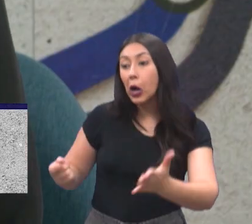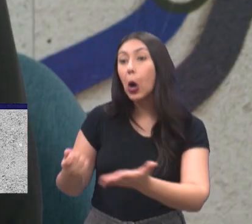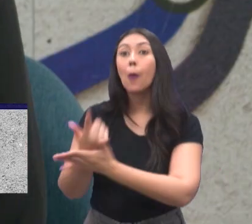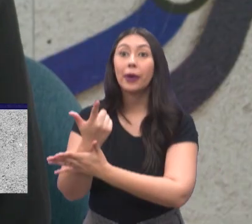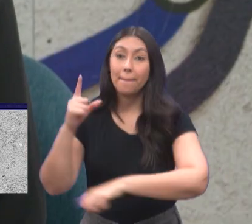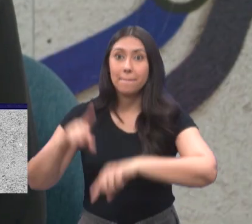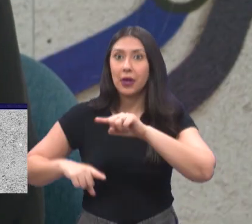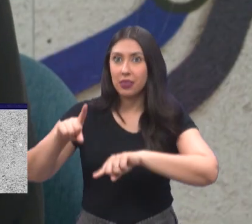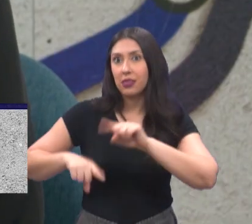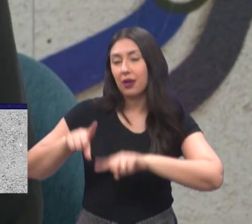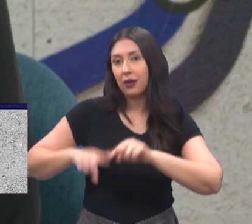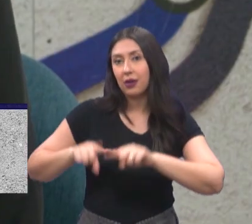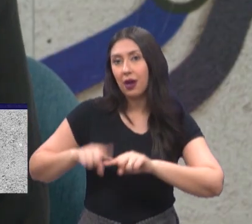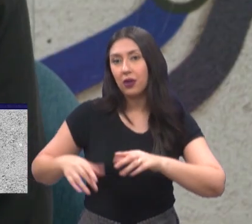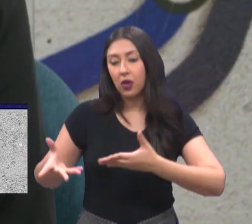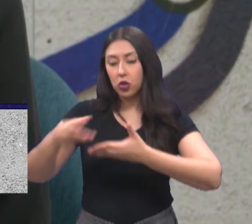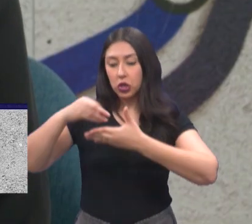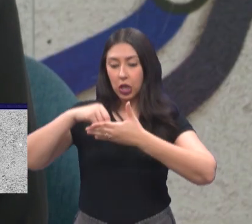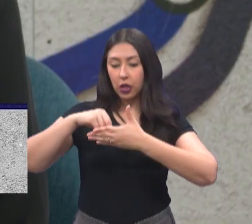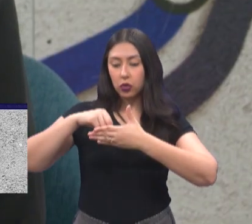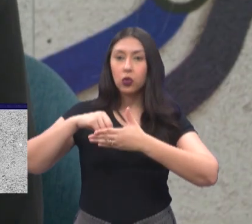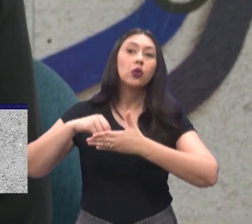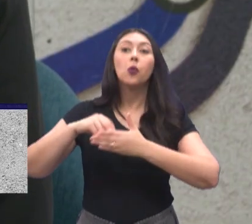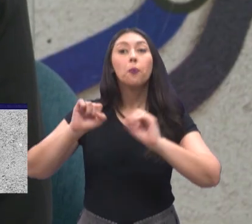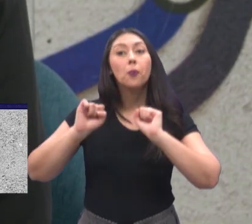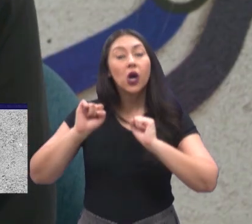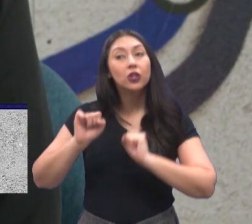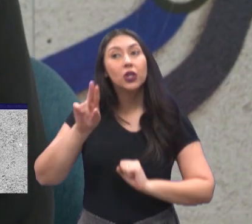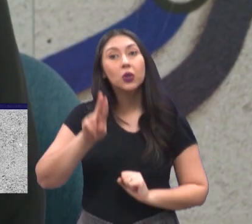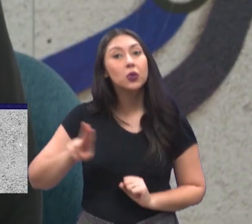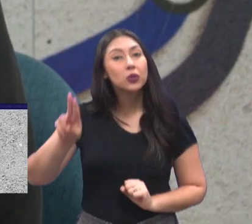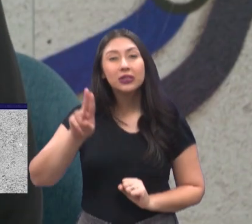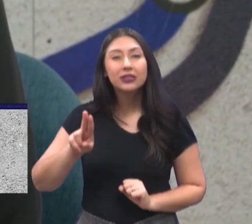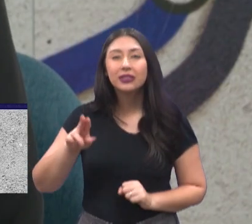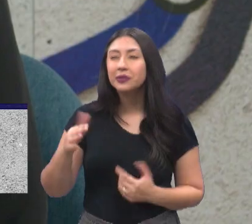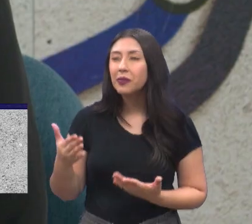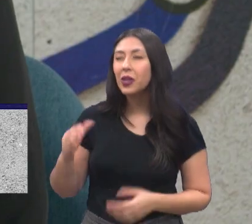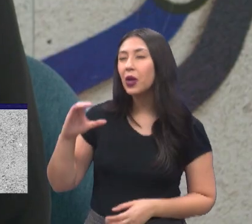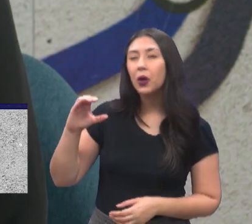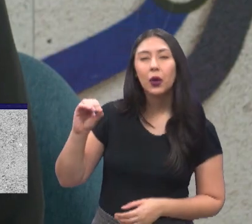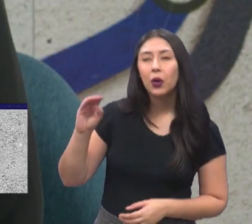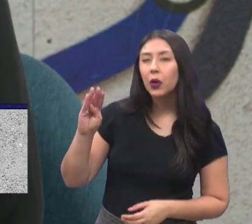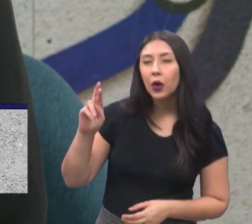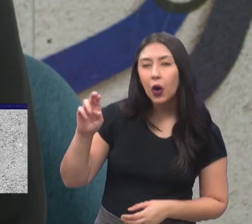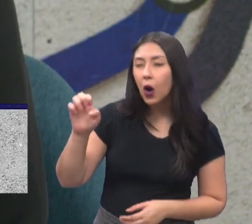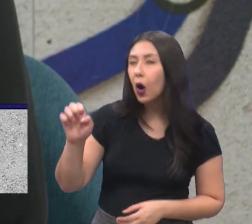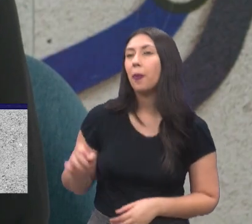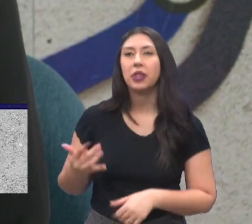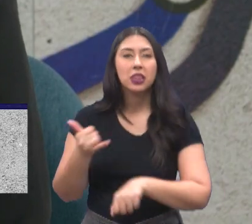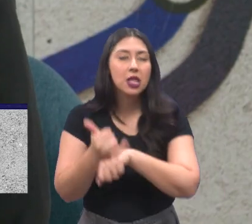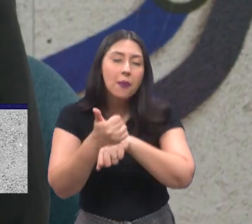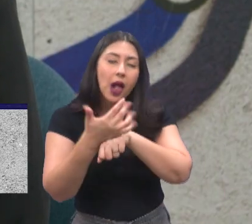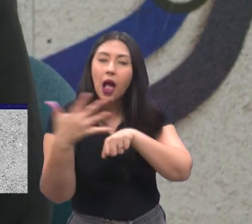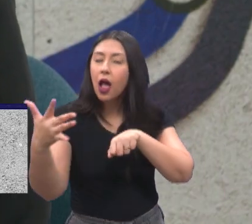E dentro da joalheria de autor você tem a liberdade de usar cobre, latão, vidro, não